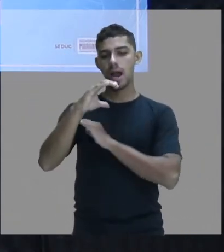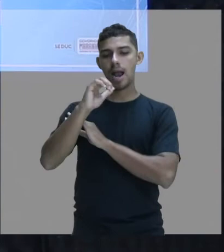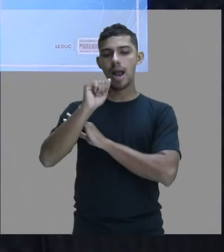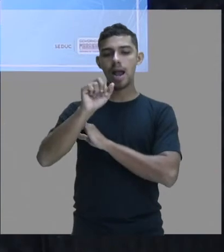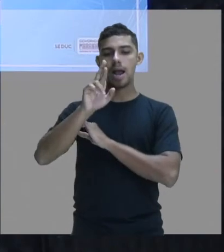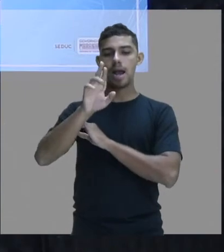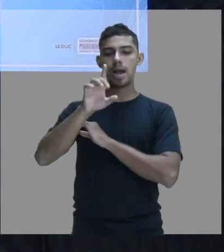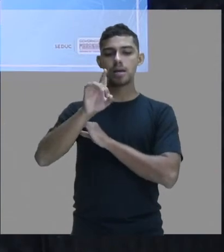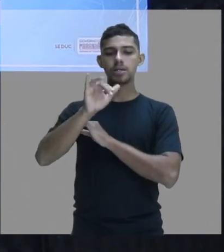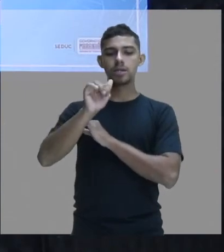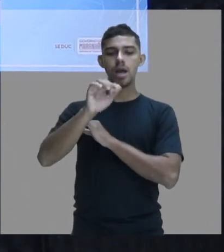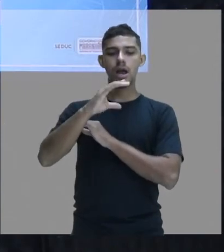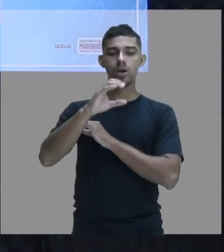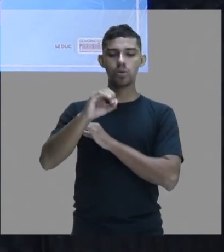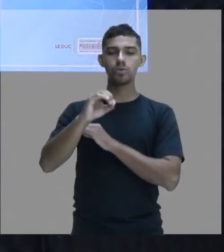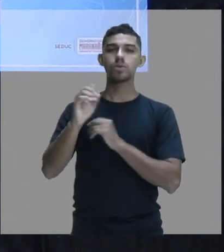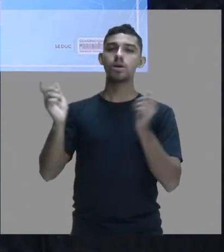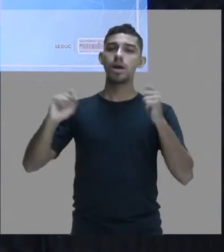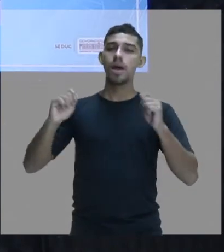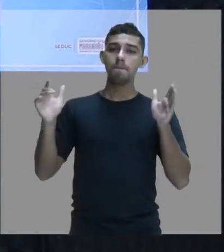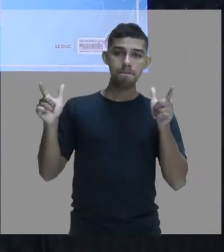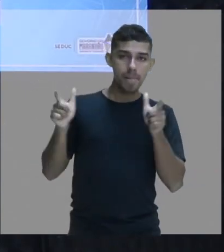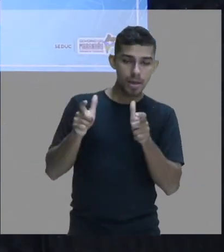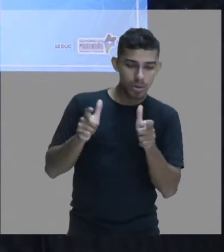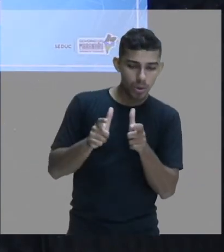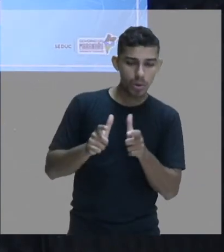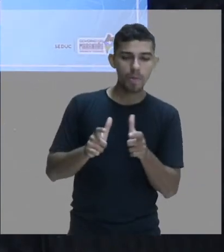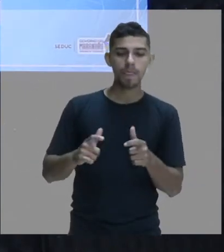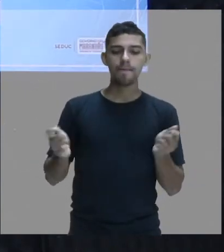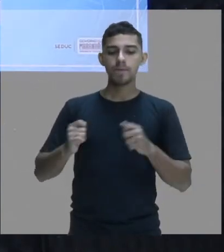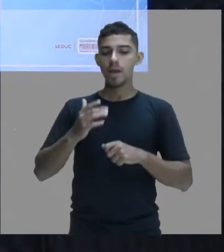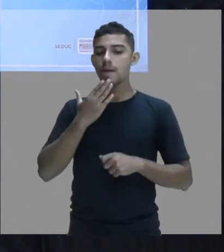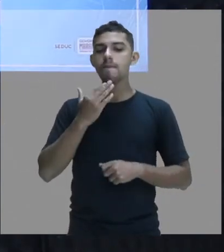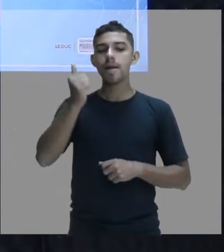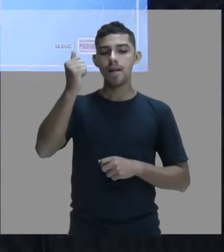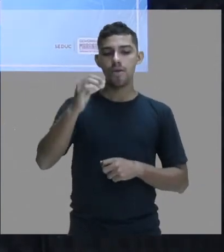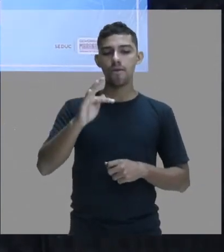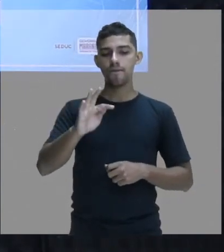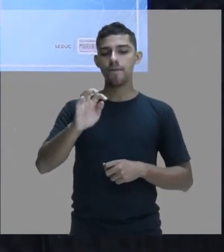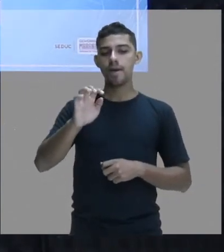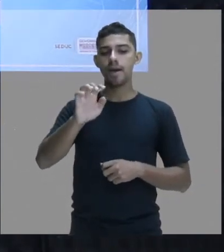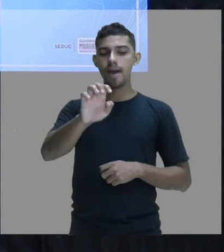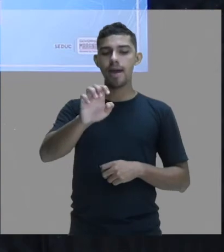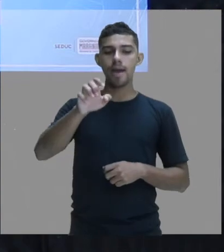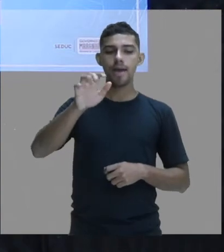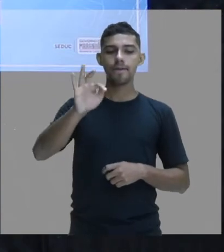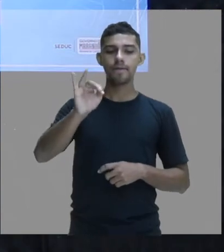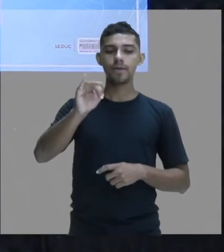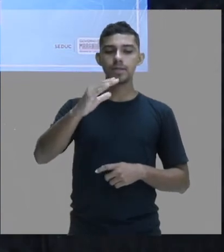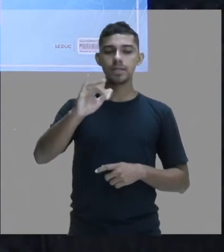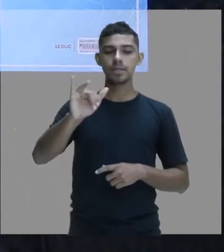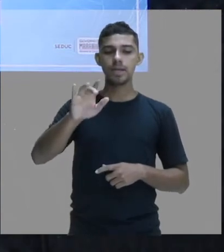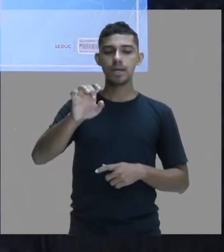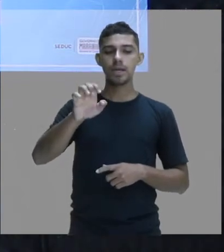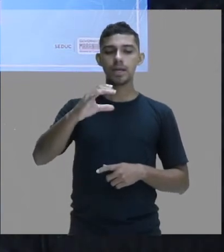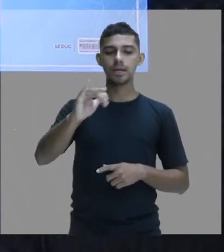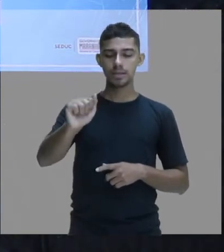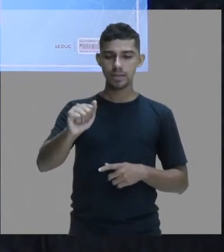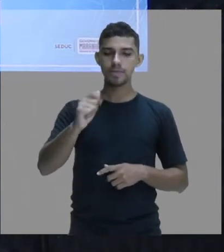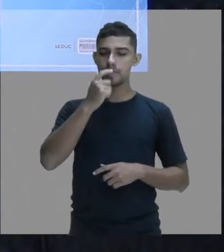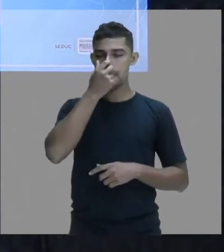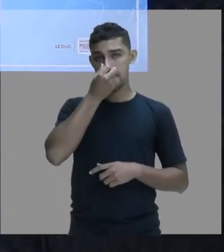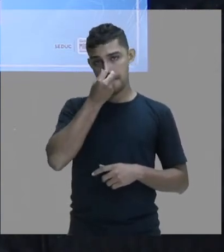A diminuir em repouso. Ele tende a ser menor, porque eu vou ter uma eficiência maior. Tá certo? A